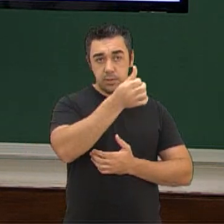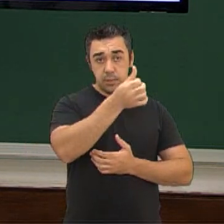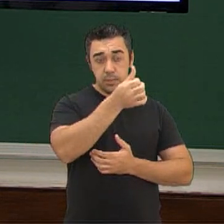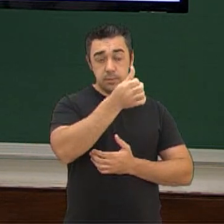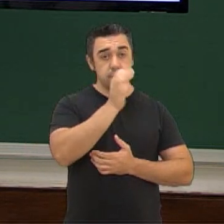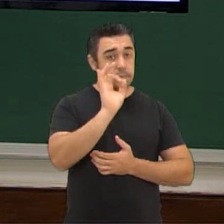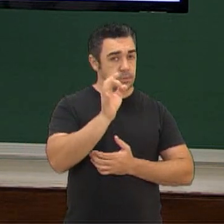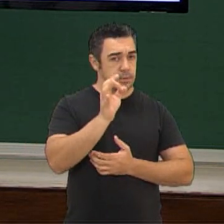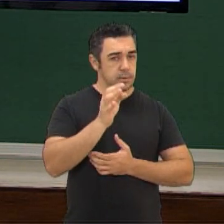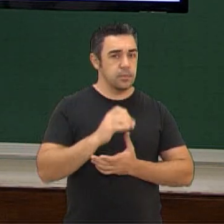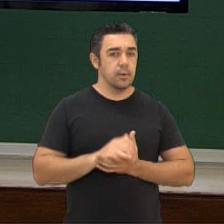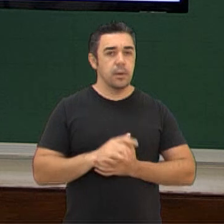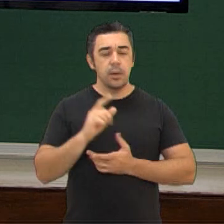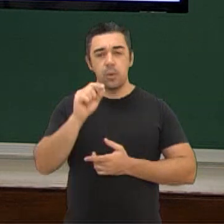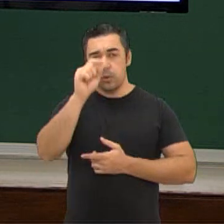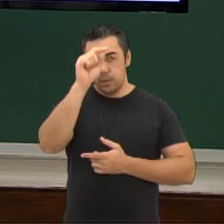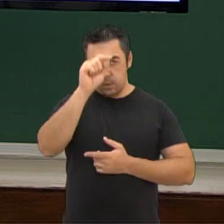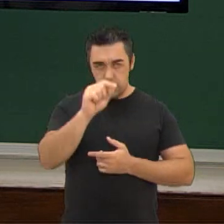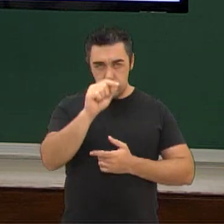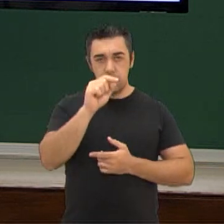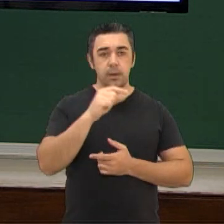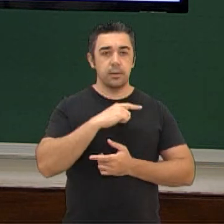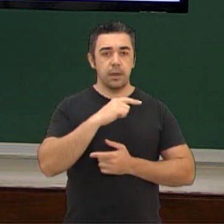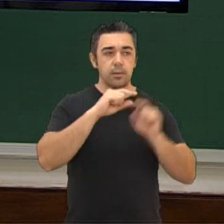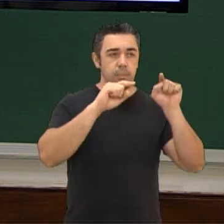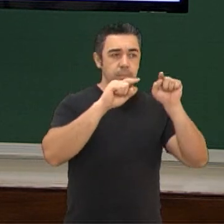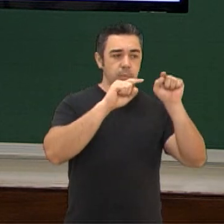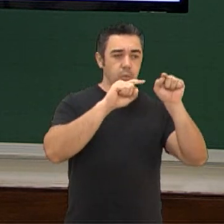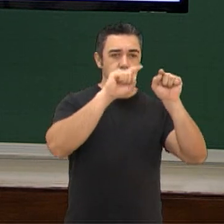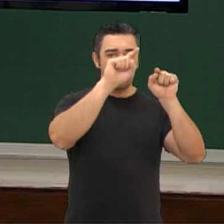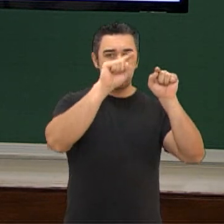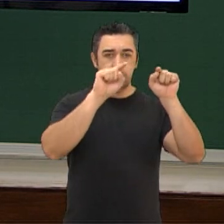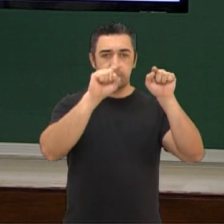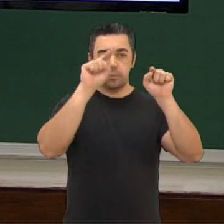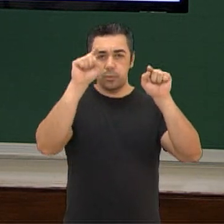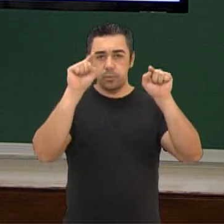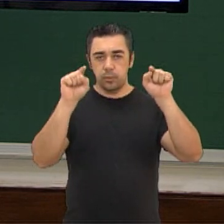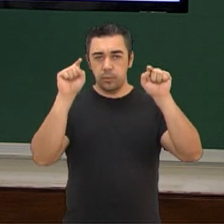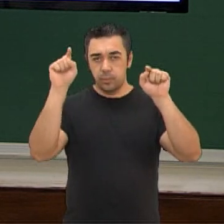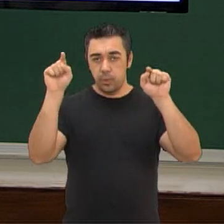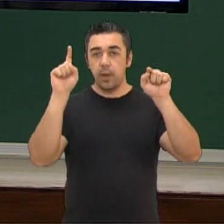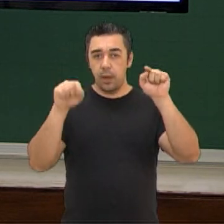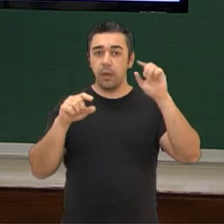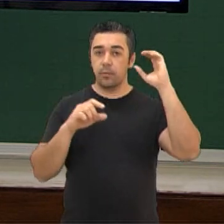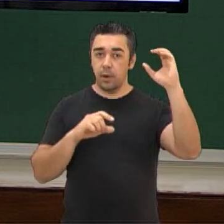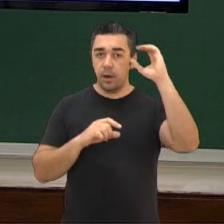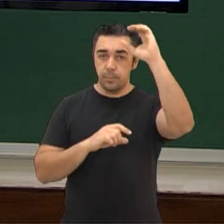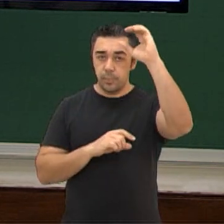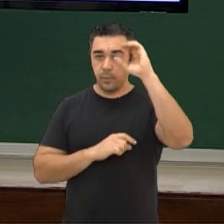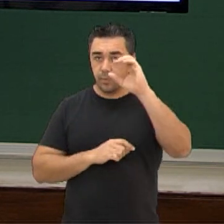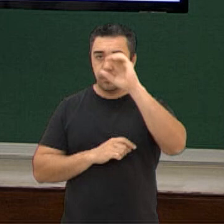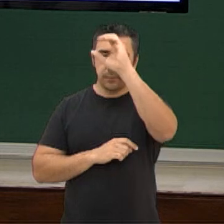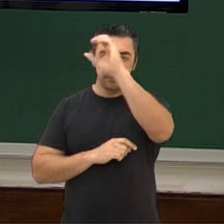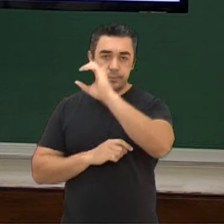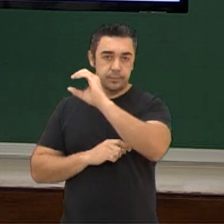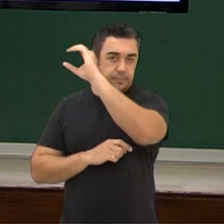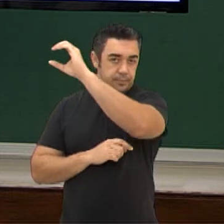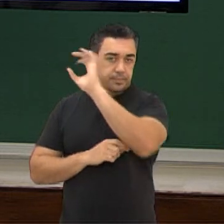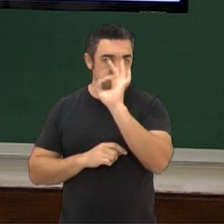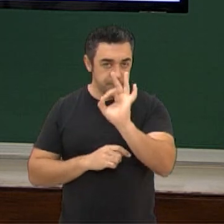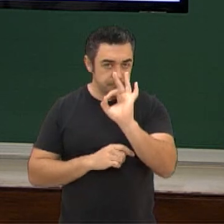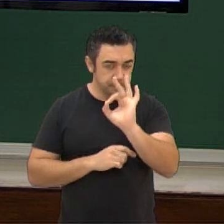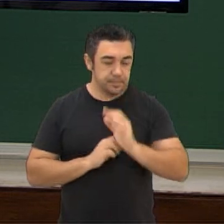5, 6. Lembrando que cada pontinha, né, as primeiras aulas que eu passei para vocês, corresponde a um átomo